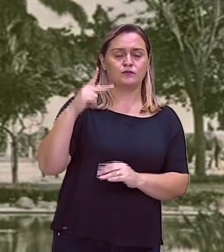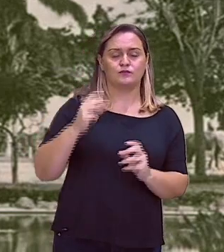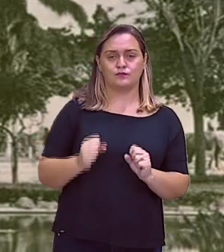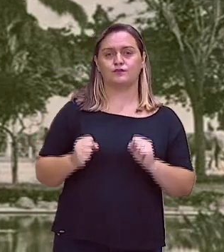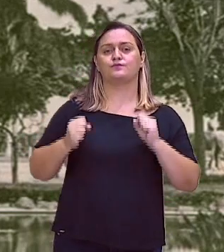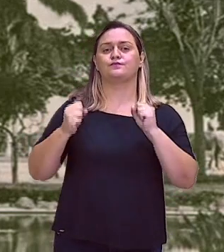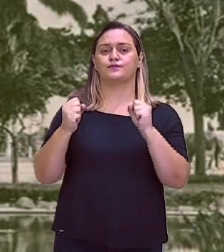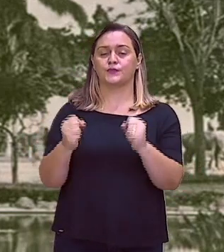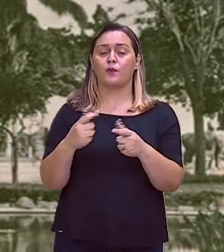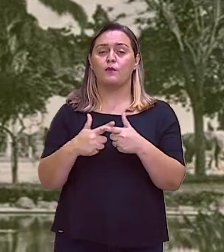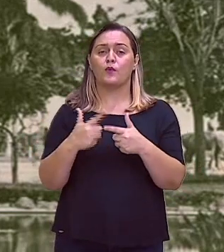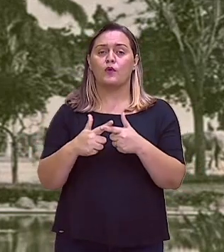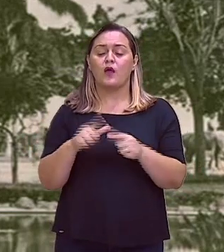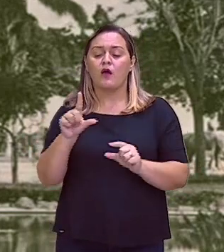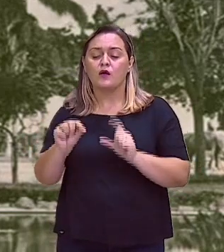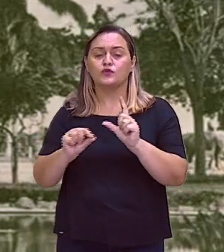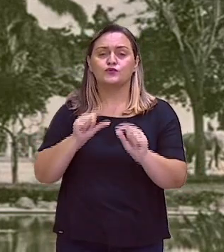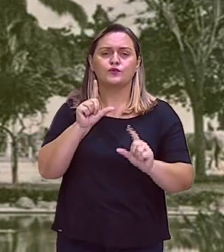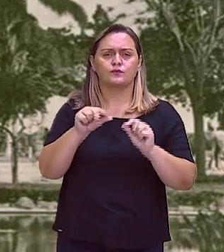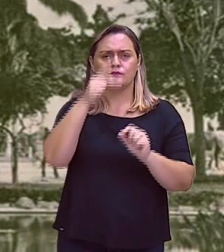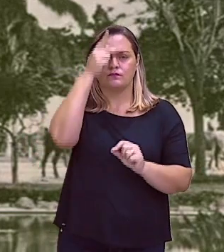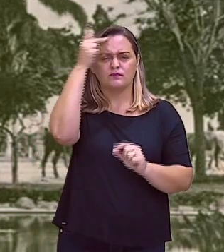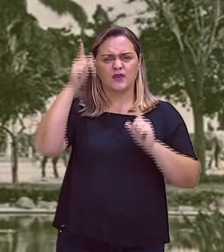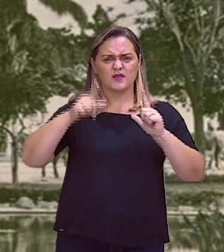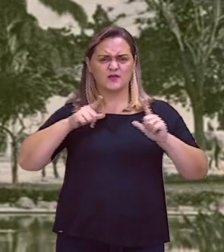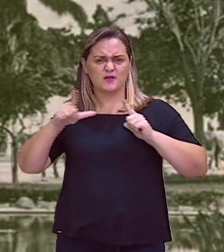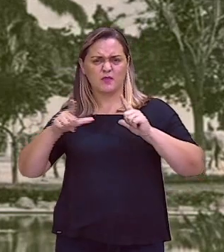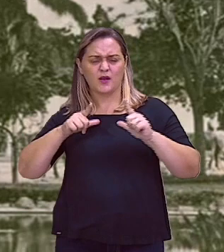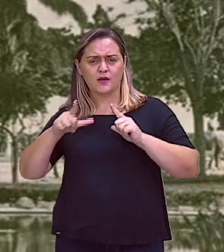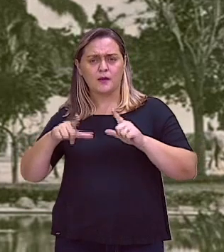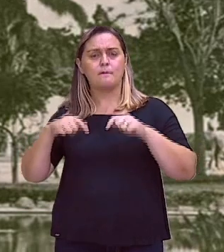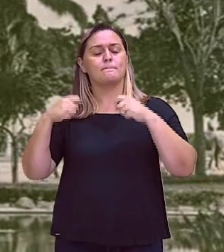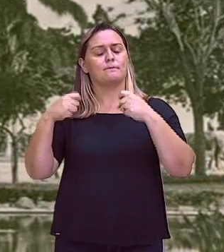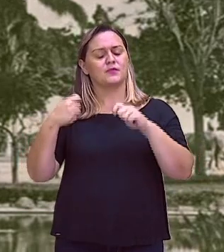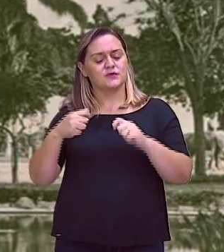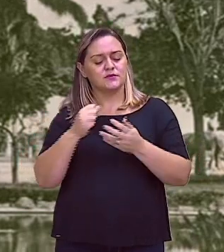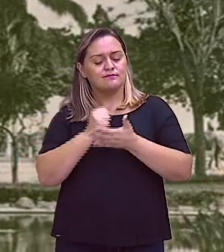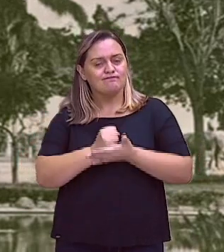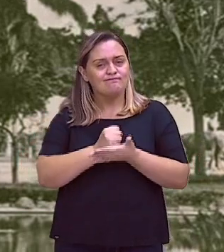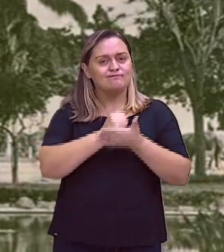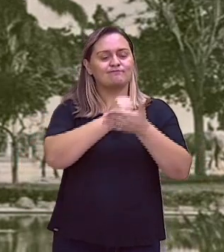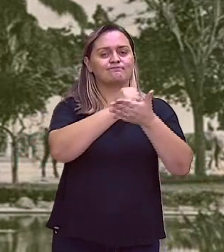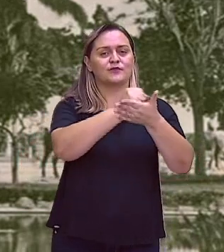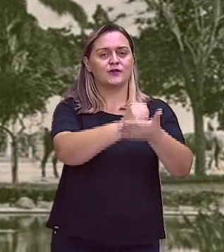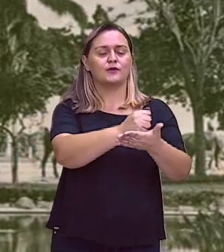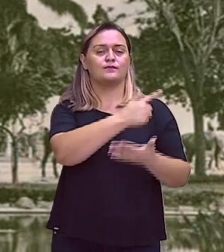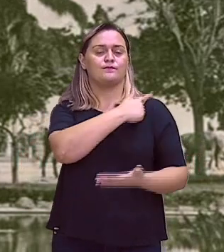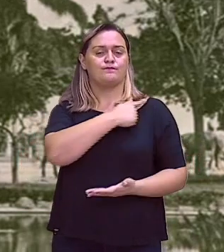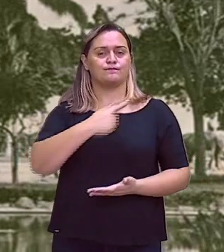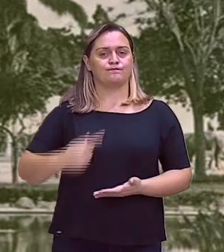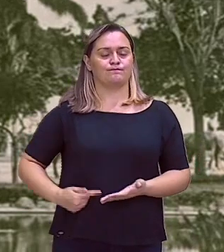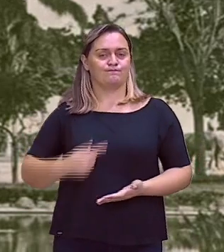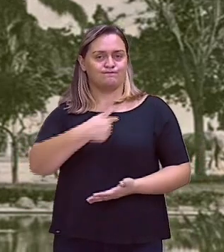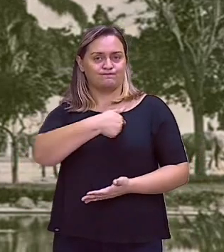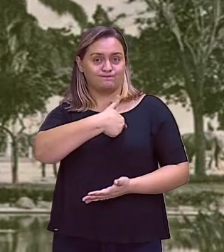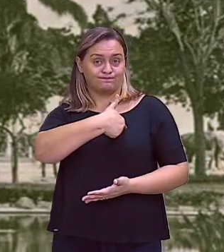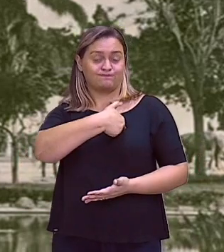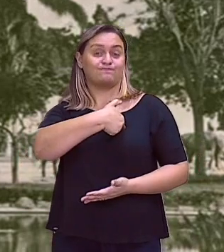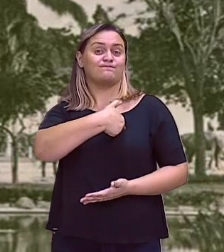nomeação dos interventores levavam em consideração o apoio que esses forneciam ao governo